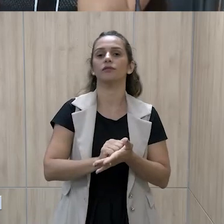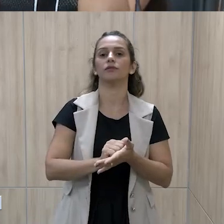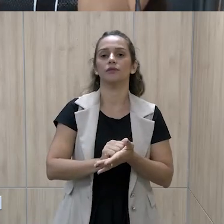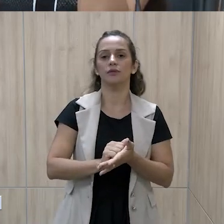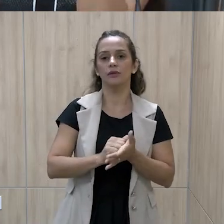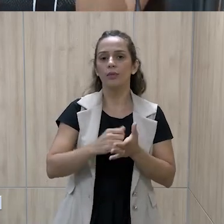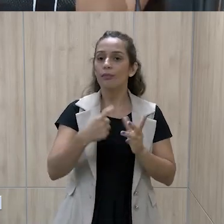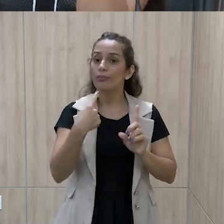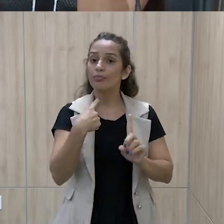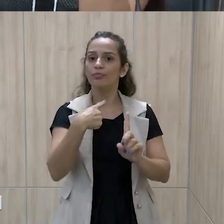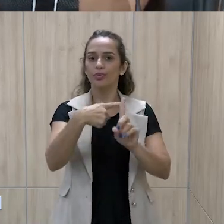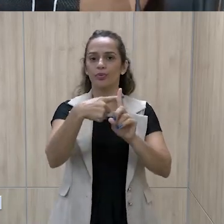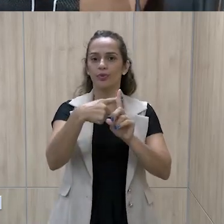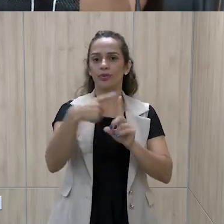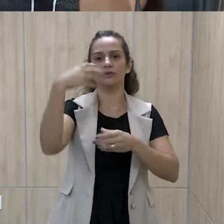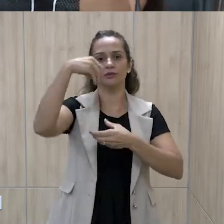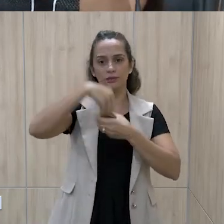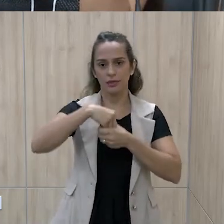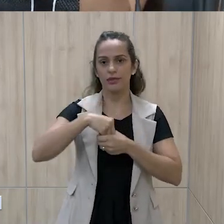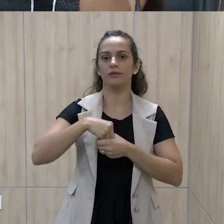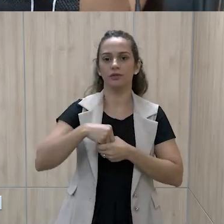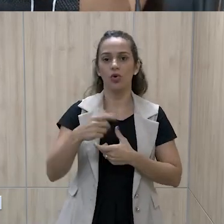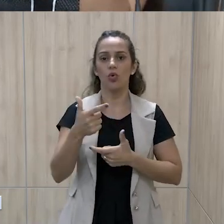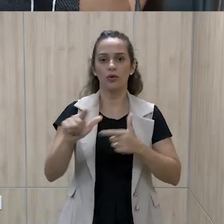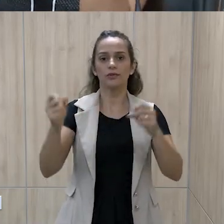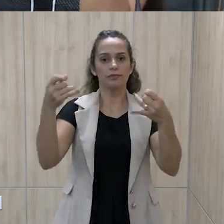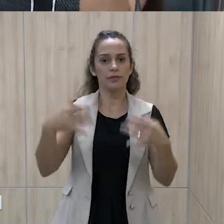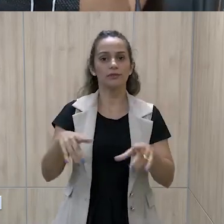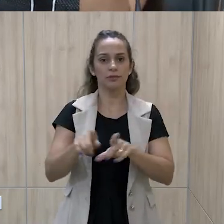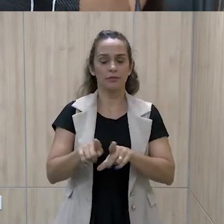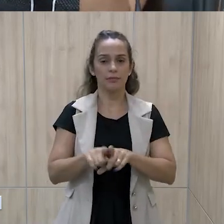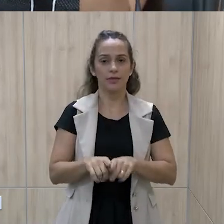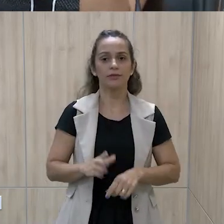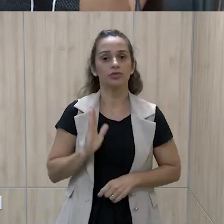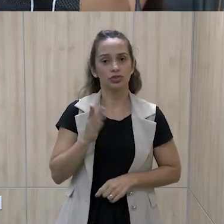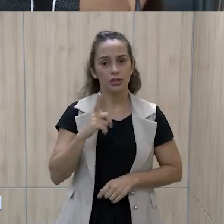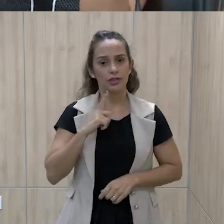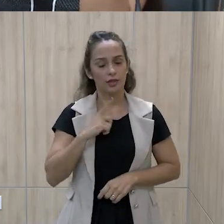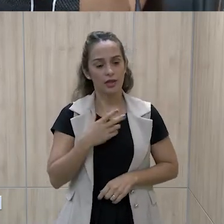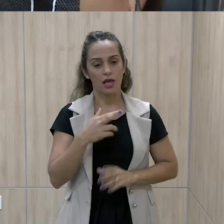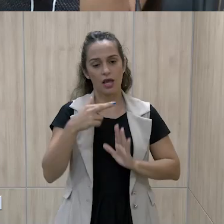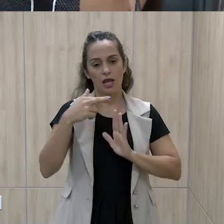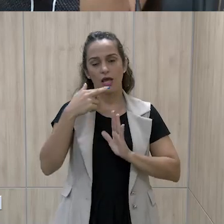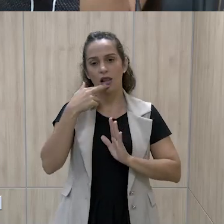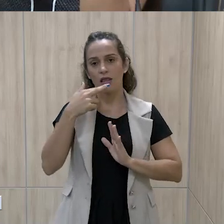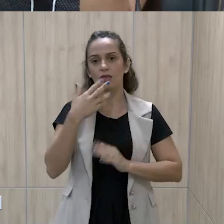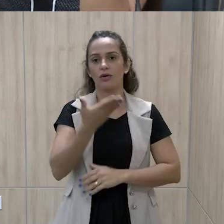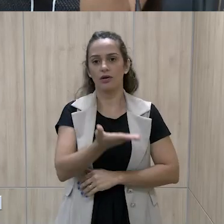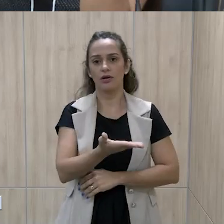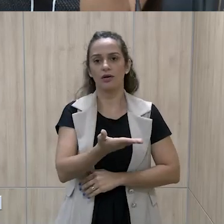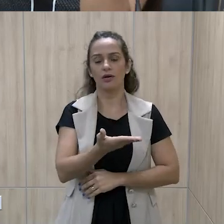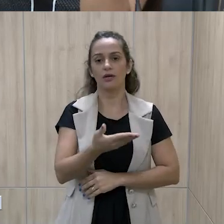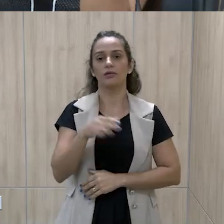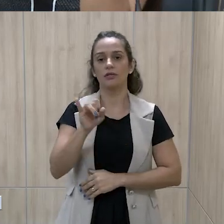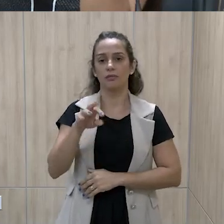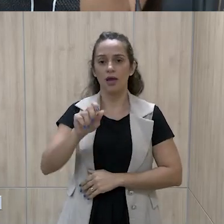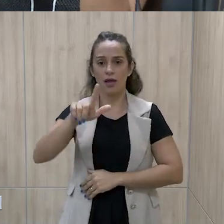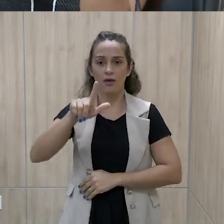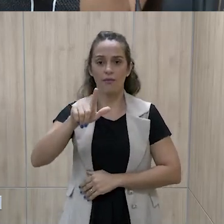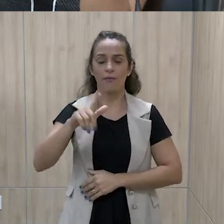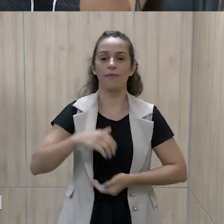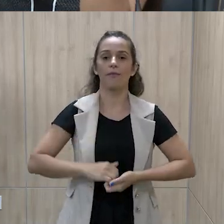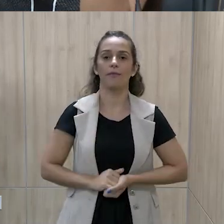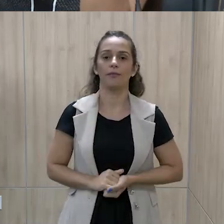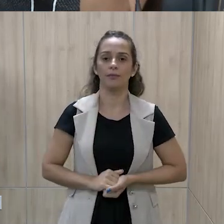Condutores nome do Estado de Rondônia e da outras providências com a matéria se encontra-se já com relatório do deputado